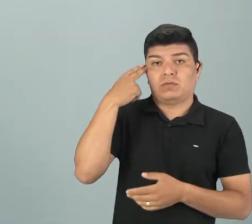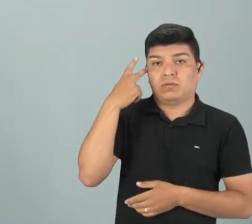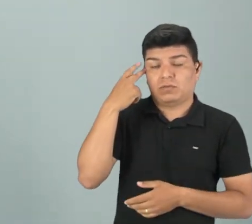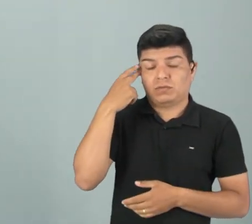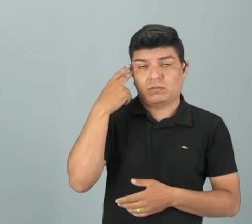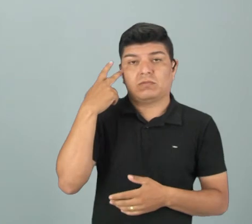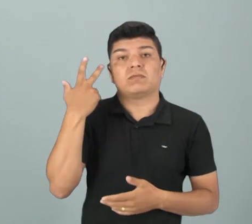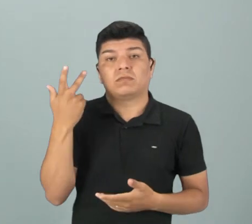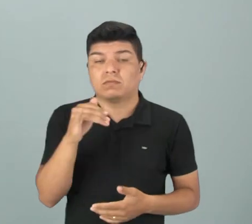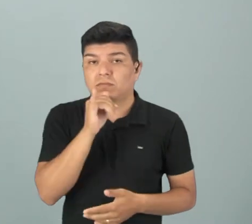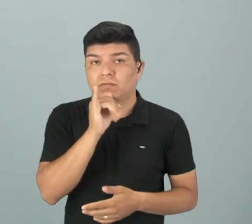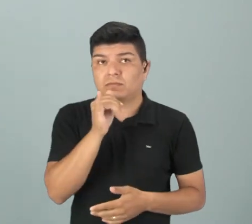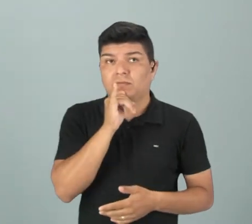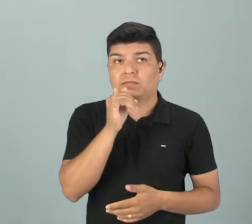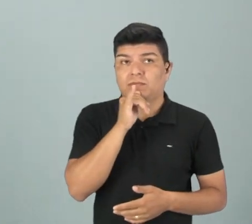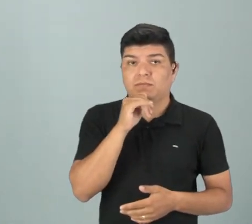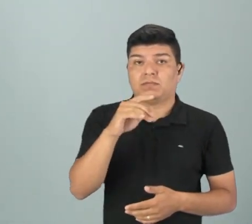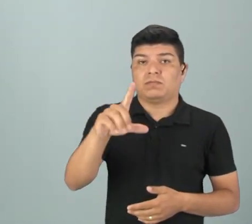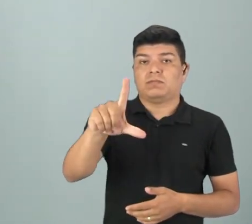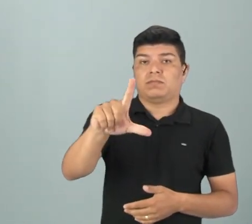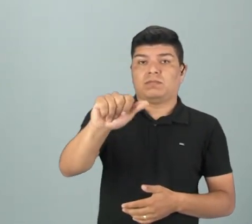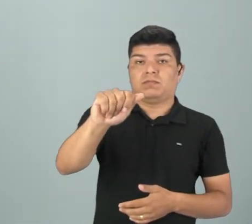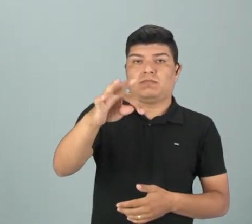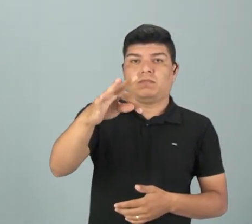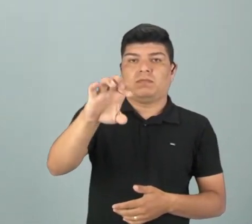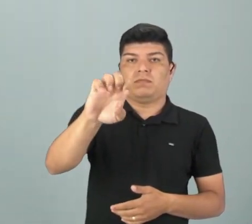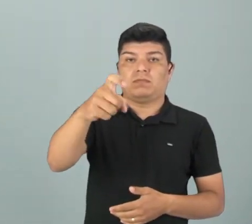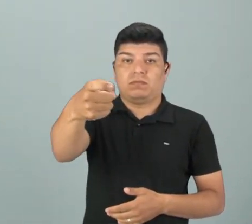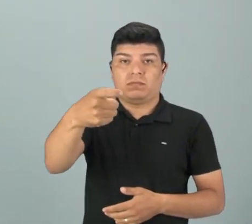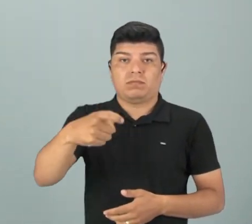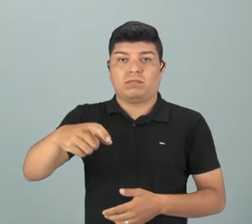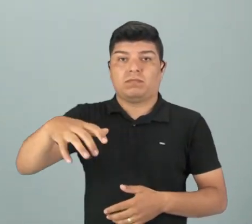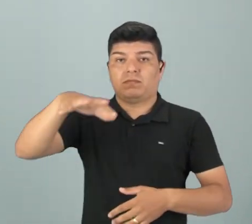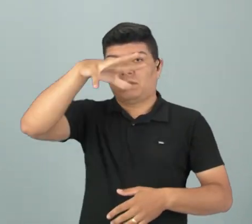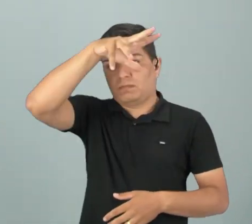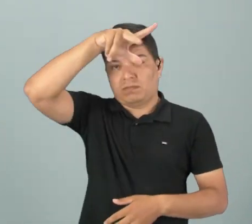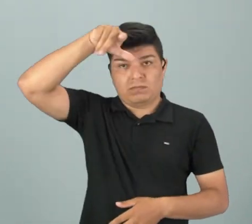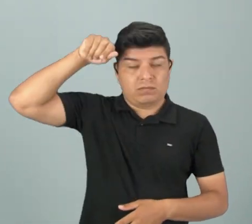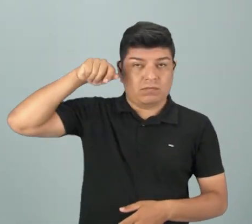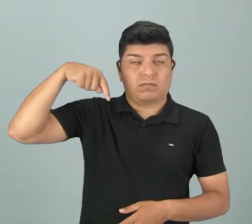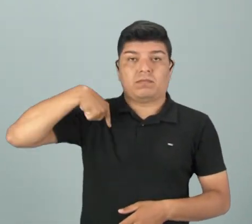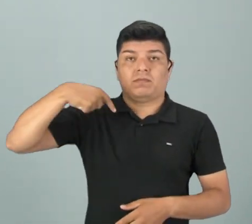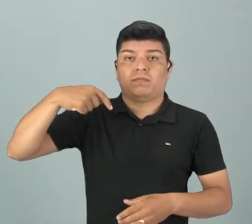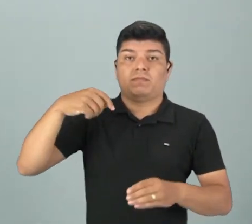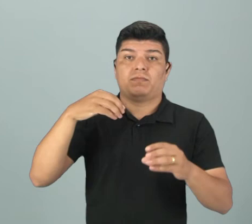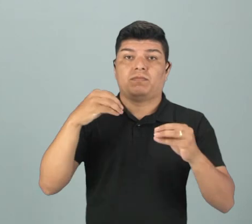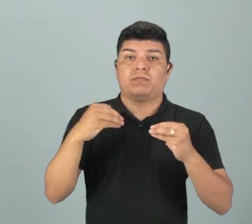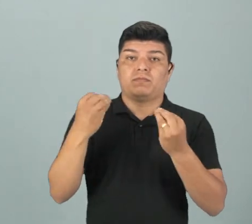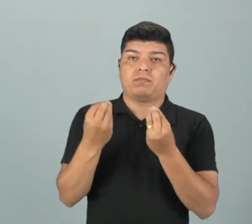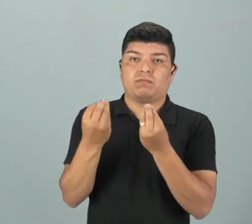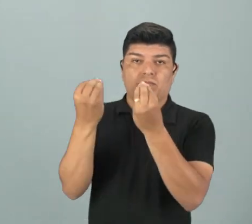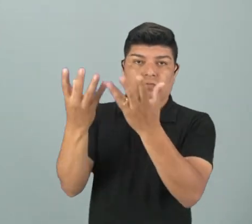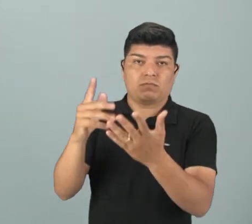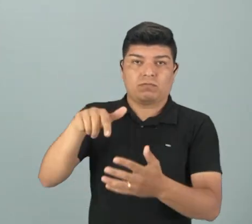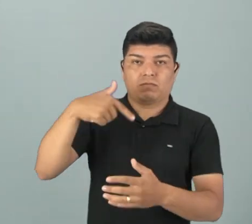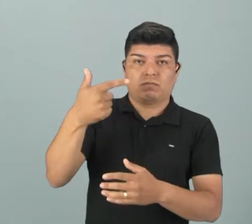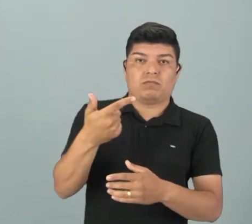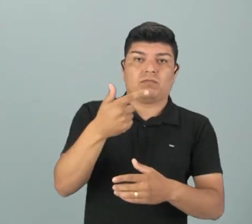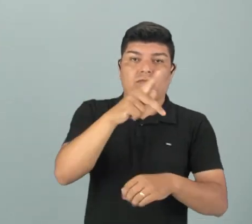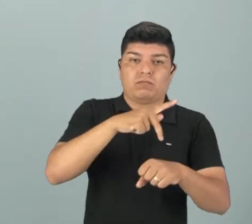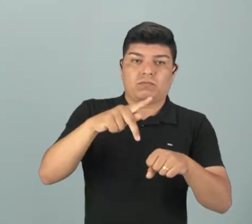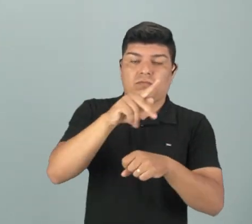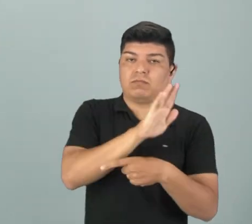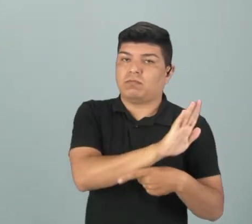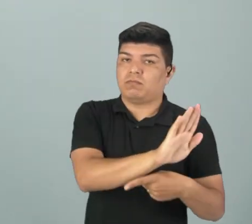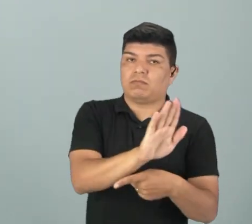muito grande, a exemplo do látex, que era extraído aqui da Amazônia e enviado para os países aliados